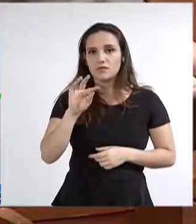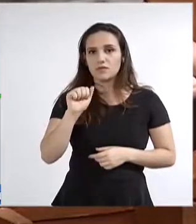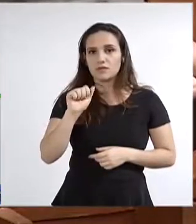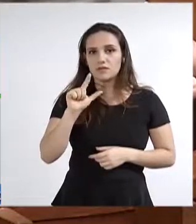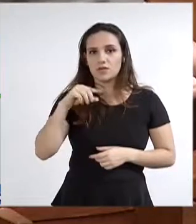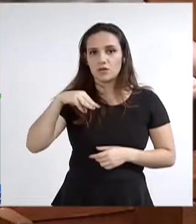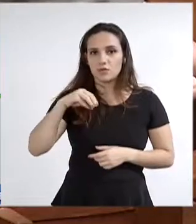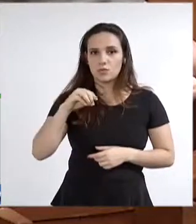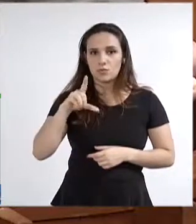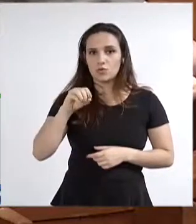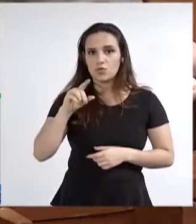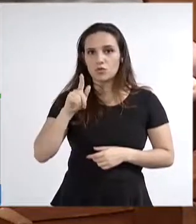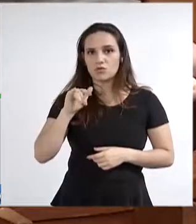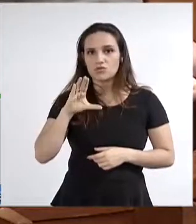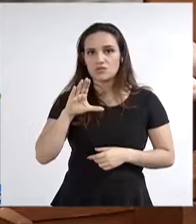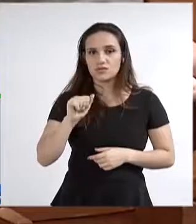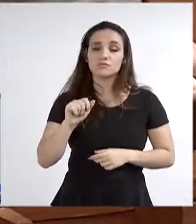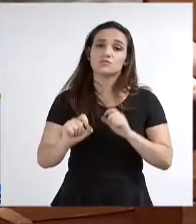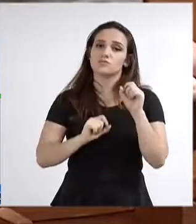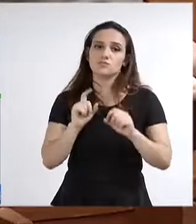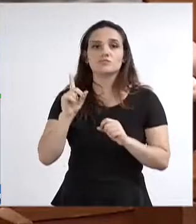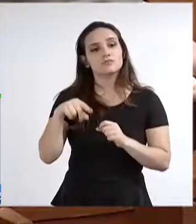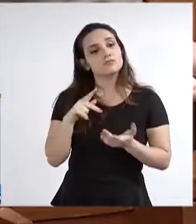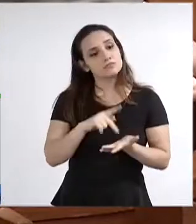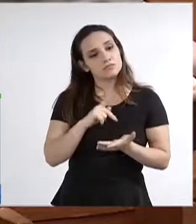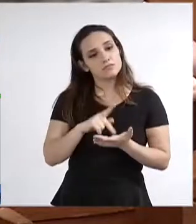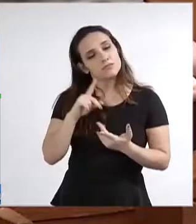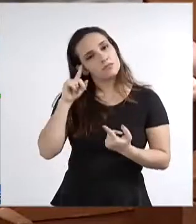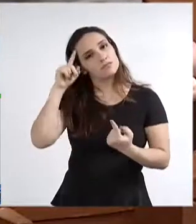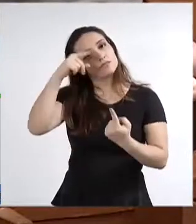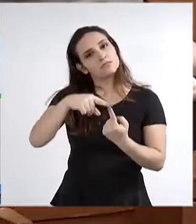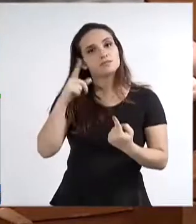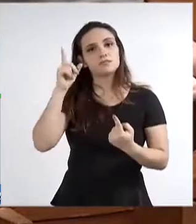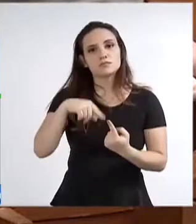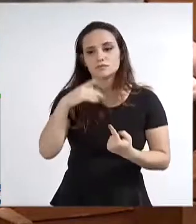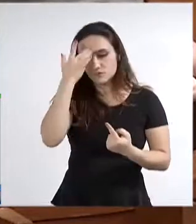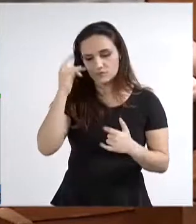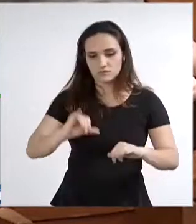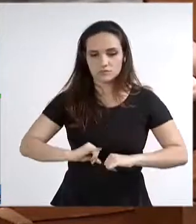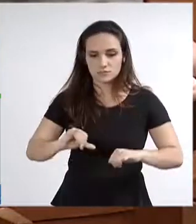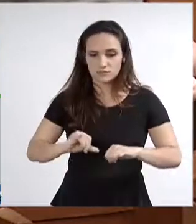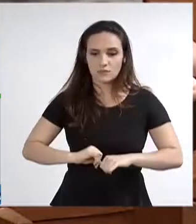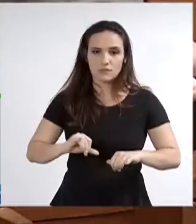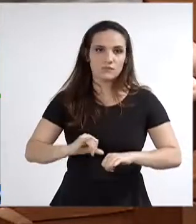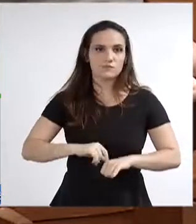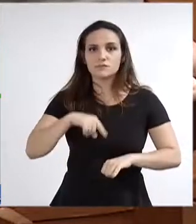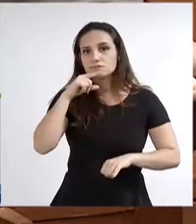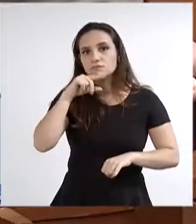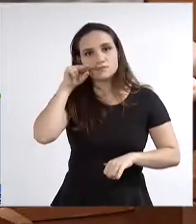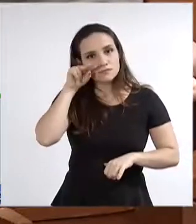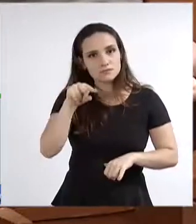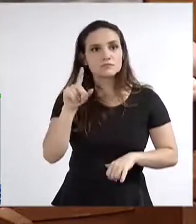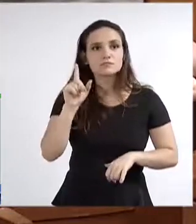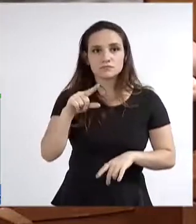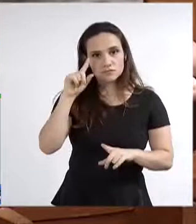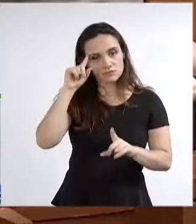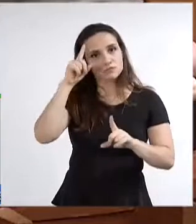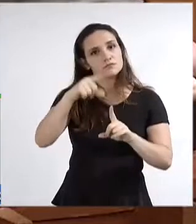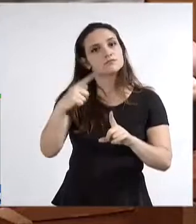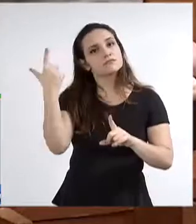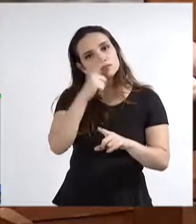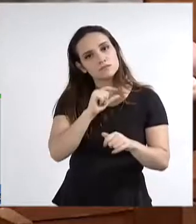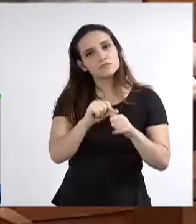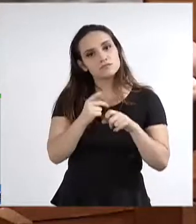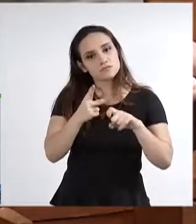é efetivamente, né, que essas pessoas, principalmente as mais sofridas, tenham a oportunidade de fazer a